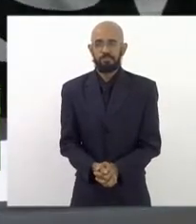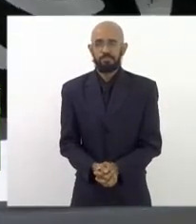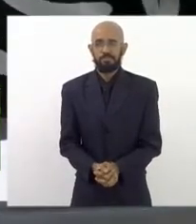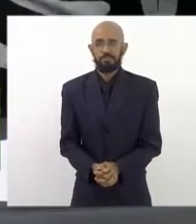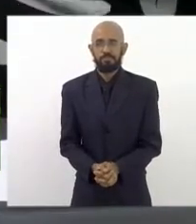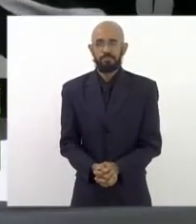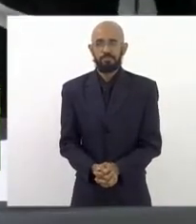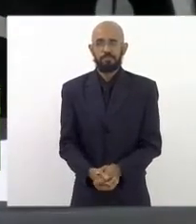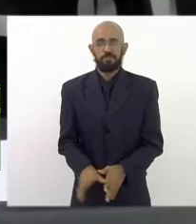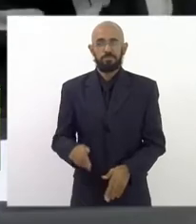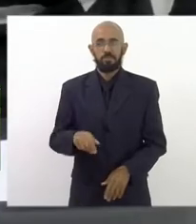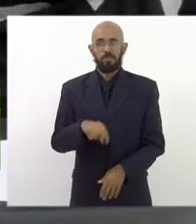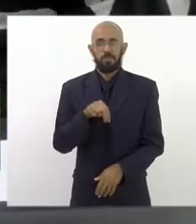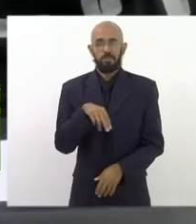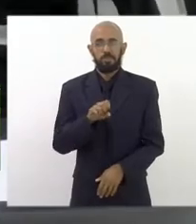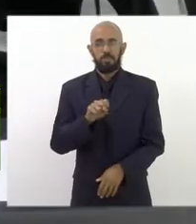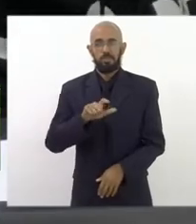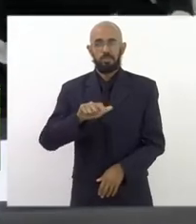Nelson Rocha,